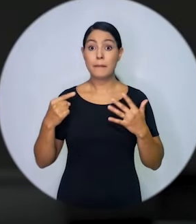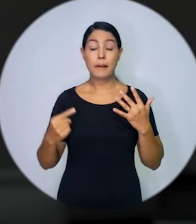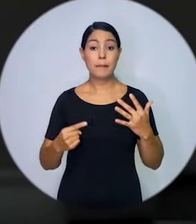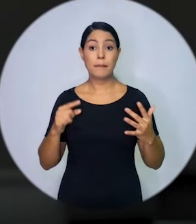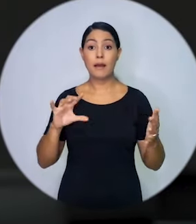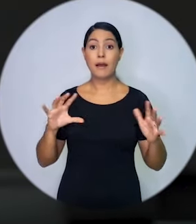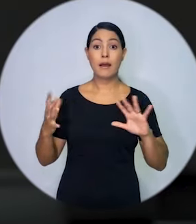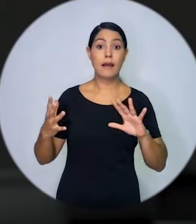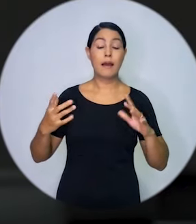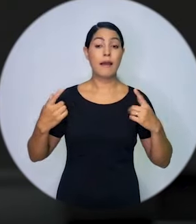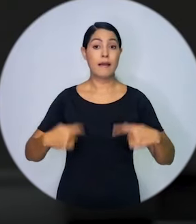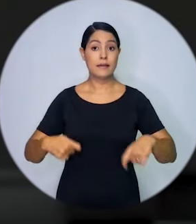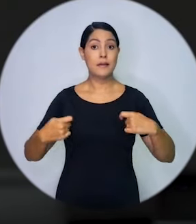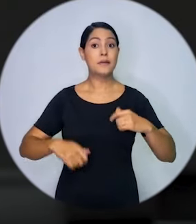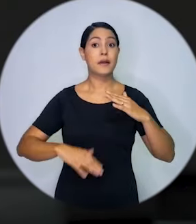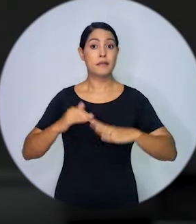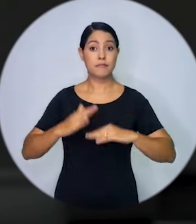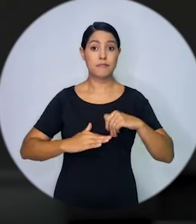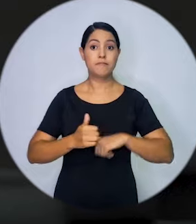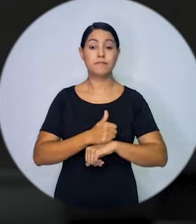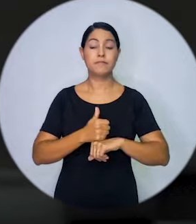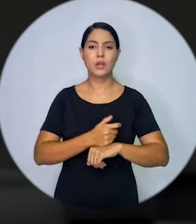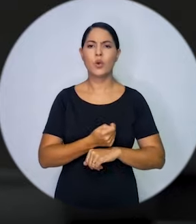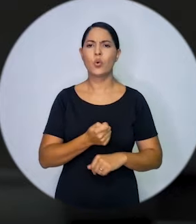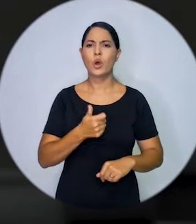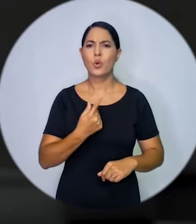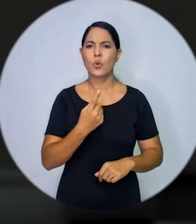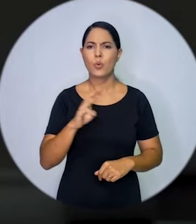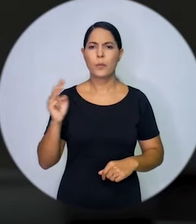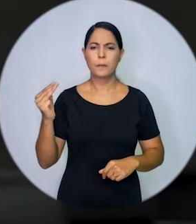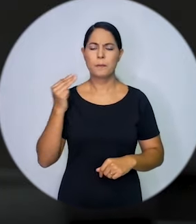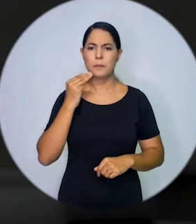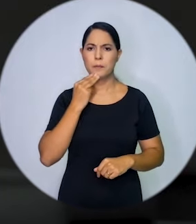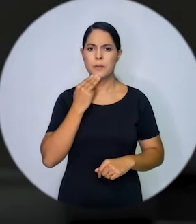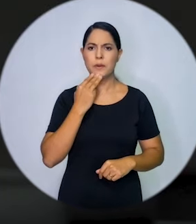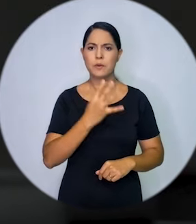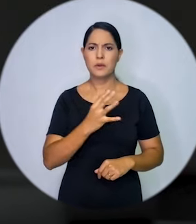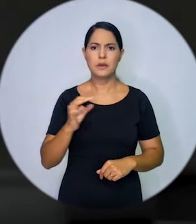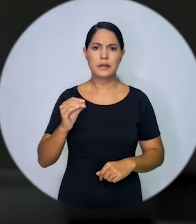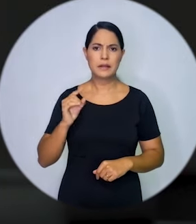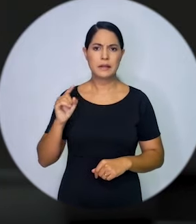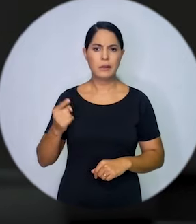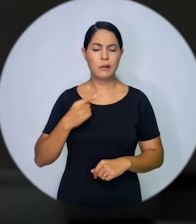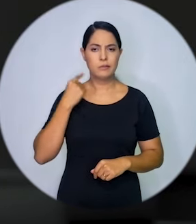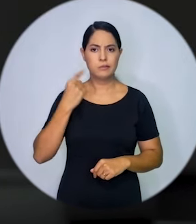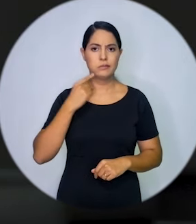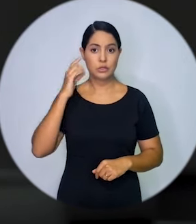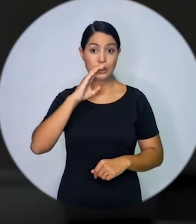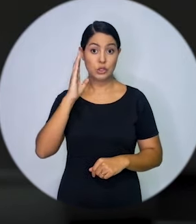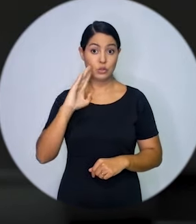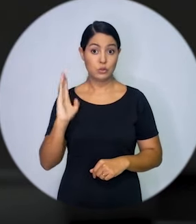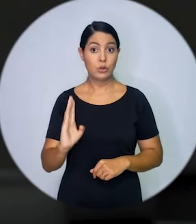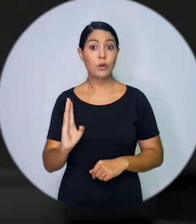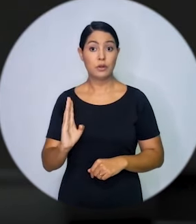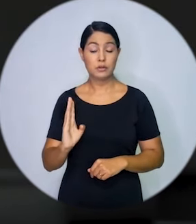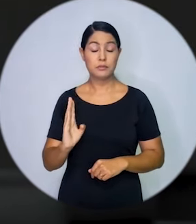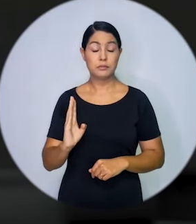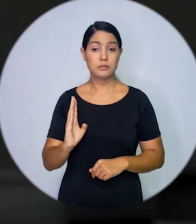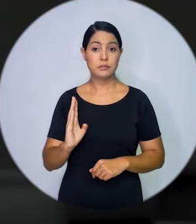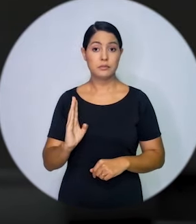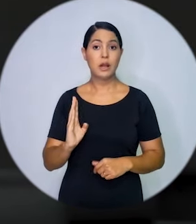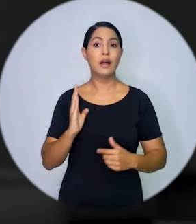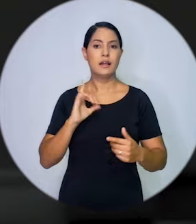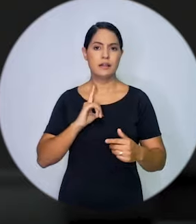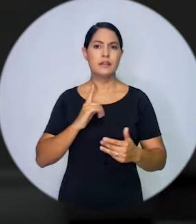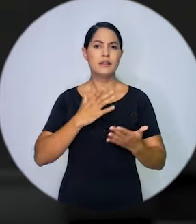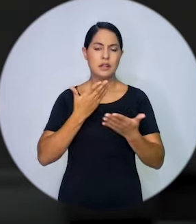inúmeros aspectos que envolvem a realidade profissional dos quase 1 milhão e 400 mil advogadas e advogados